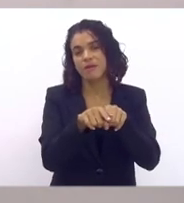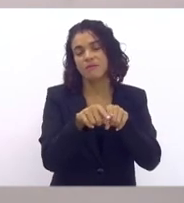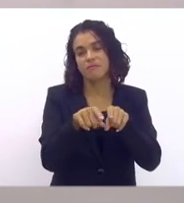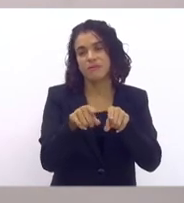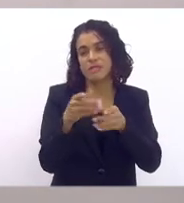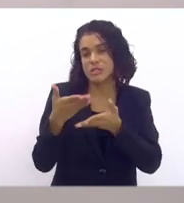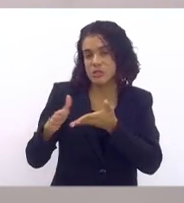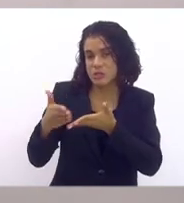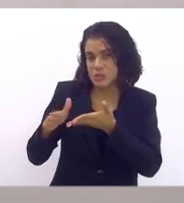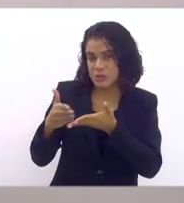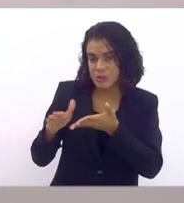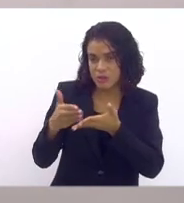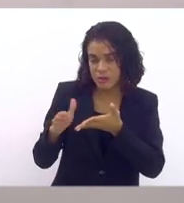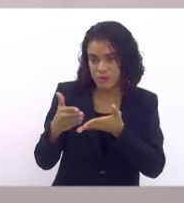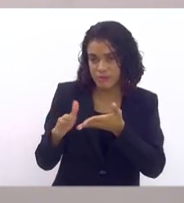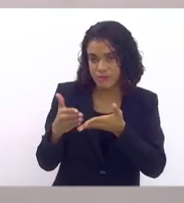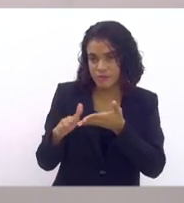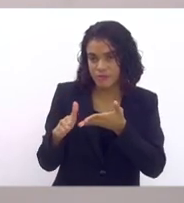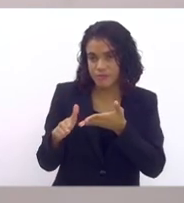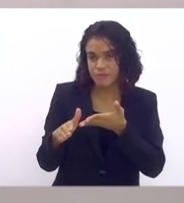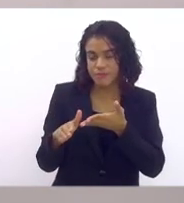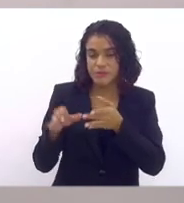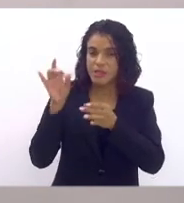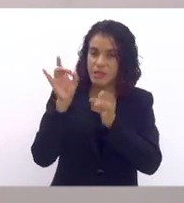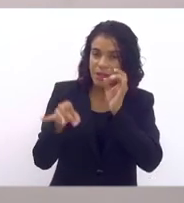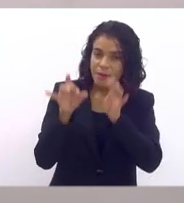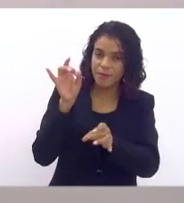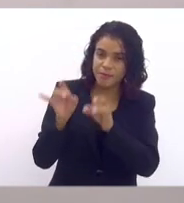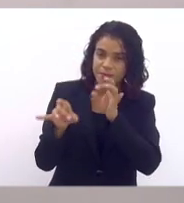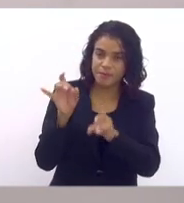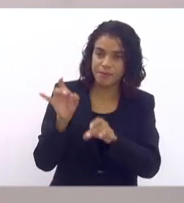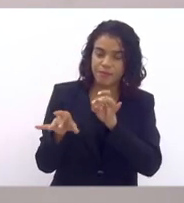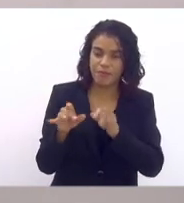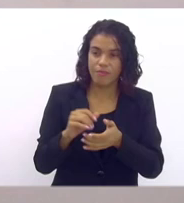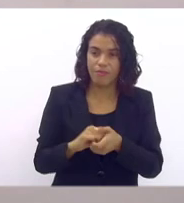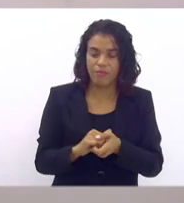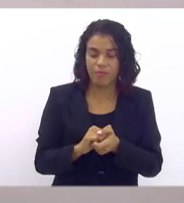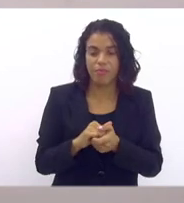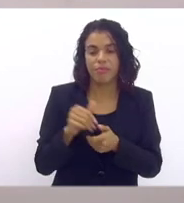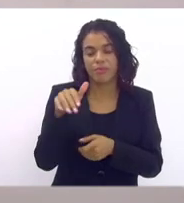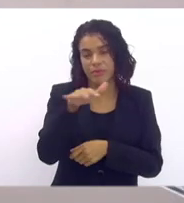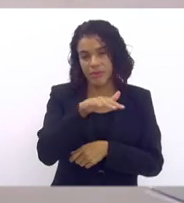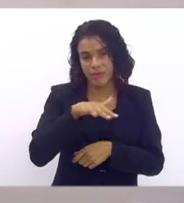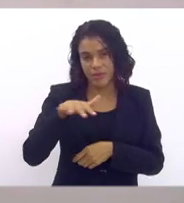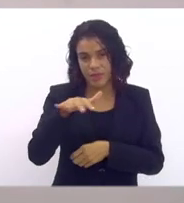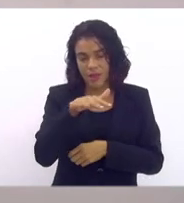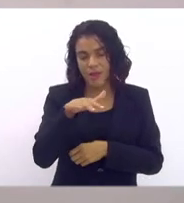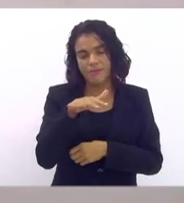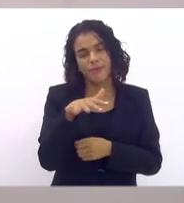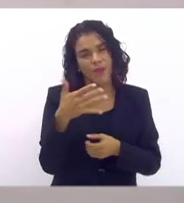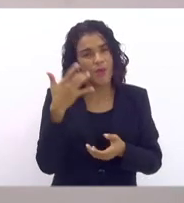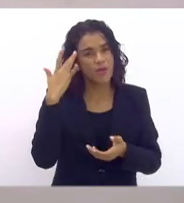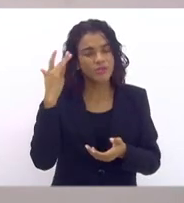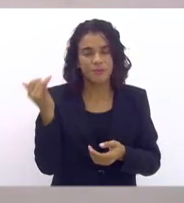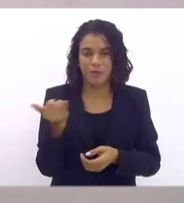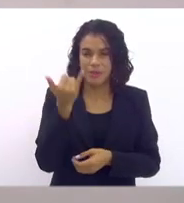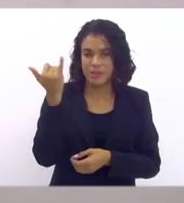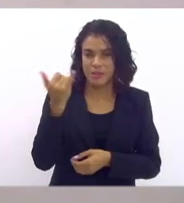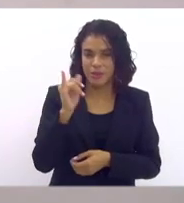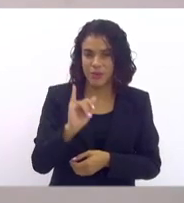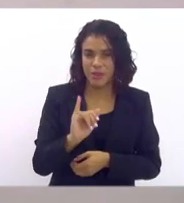sobradas eh e abandonadas nesse caso é importante que o Inea